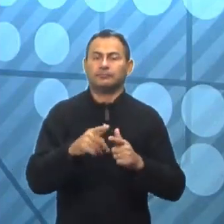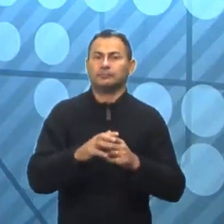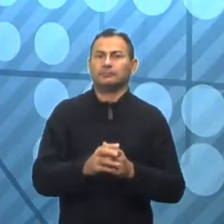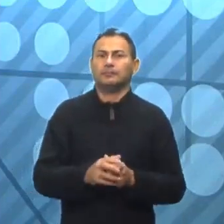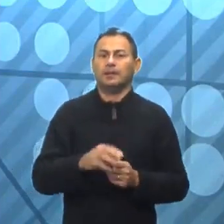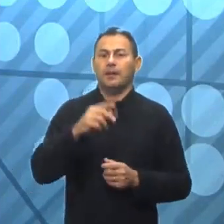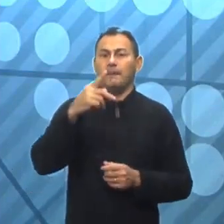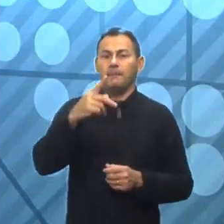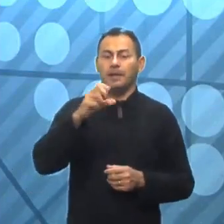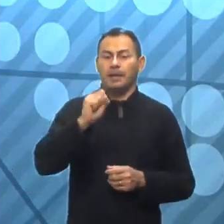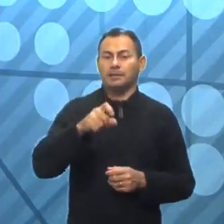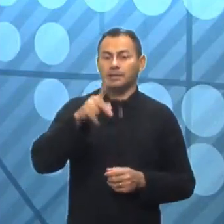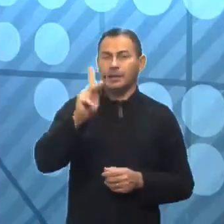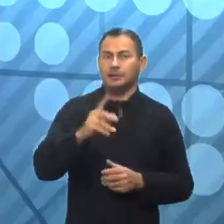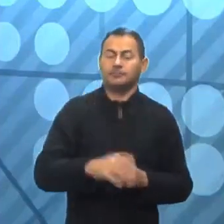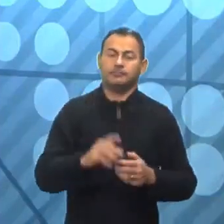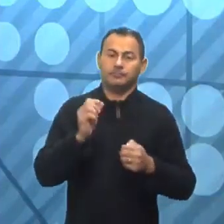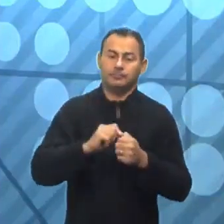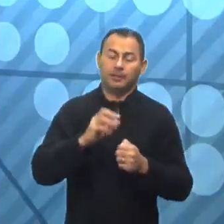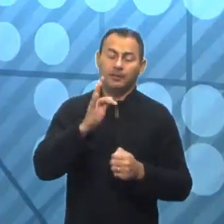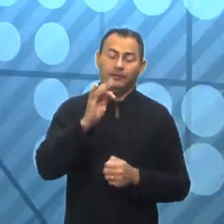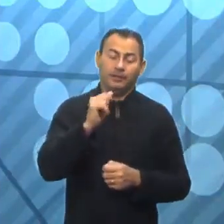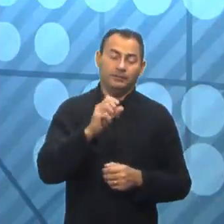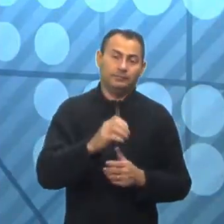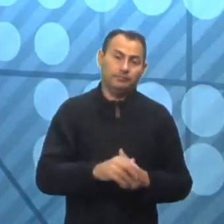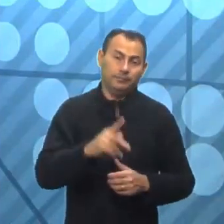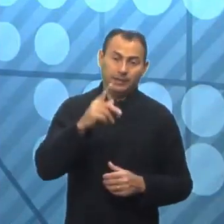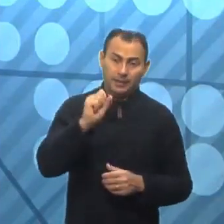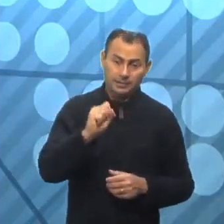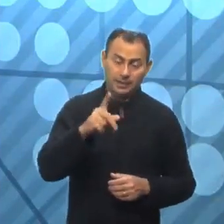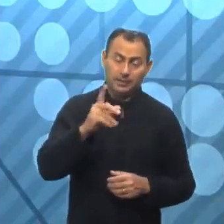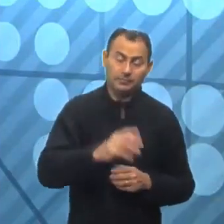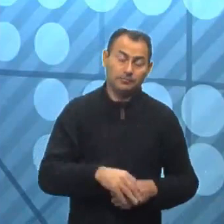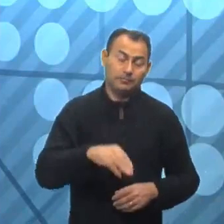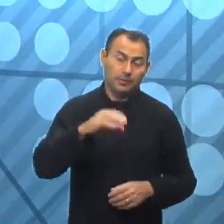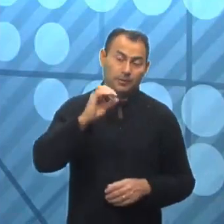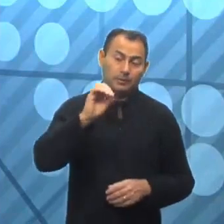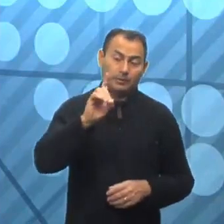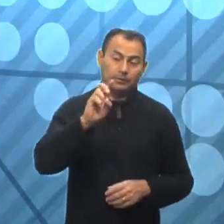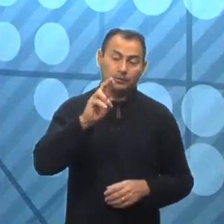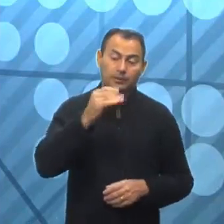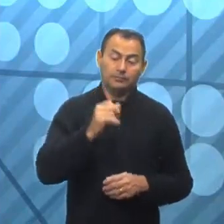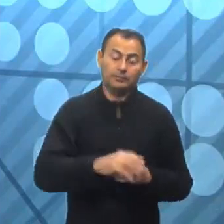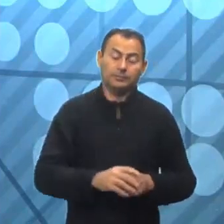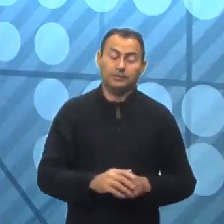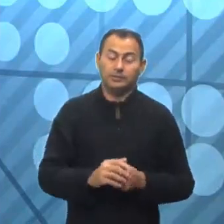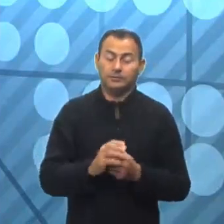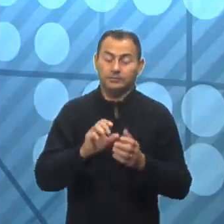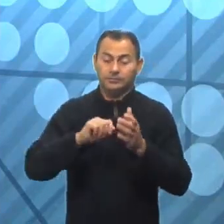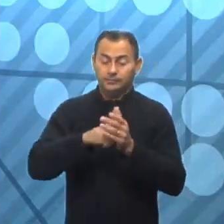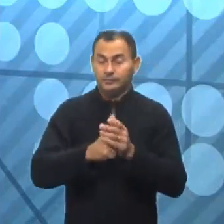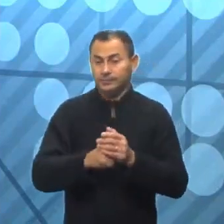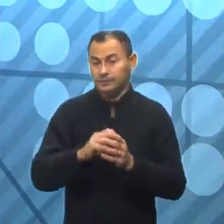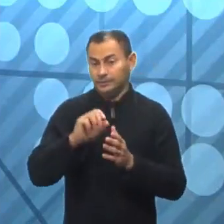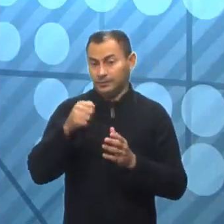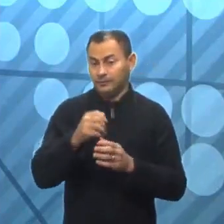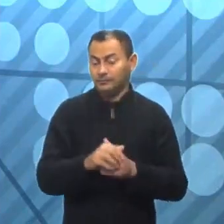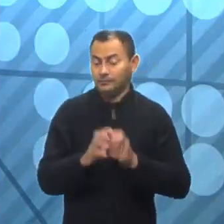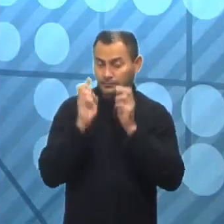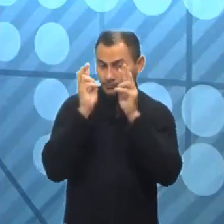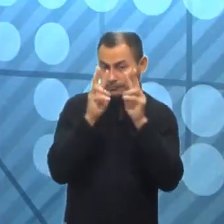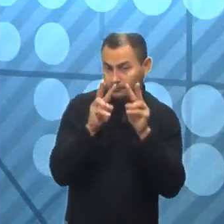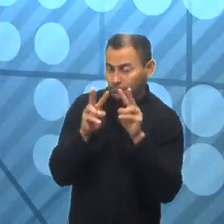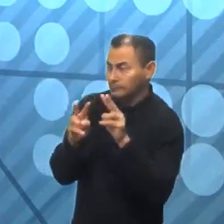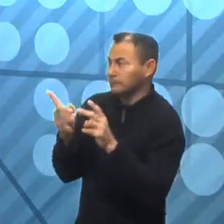modulação PSK, que é Phase Shift Keying, que é a modulação por chaveamento de fase. Então, observando aqui no